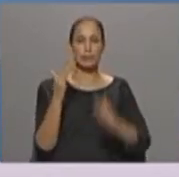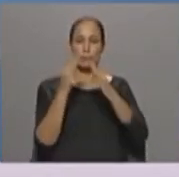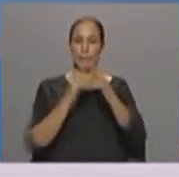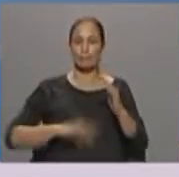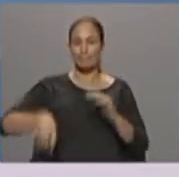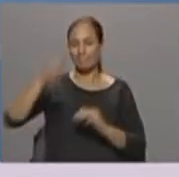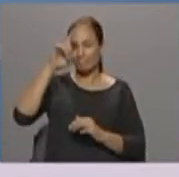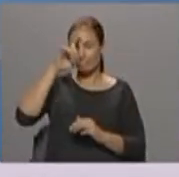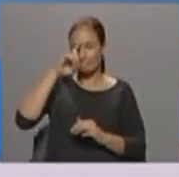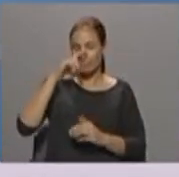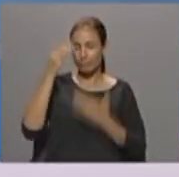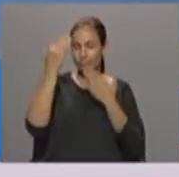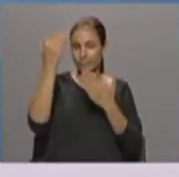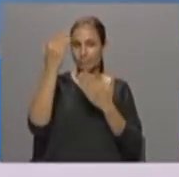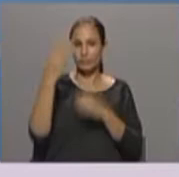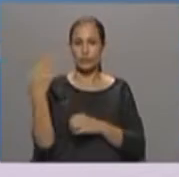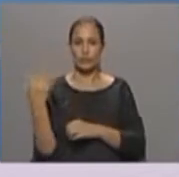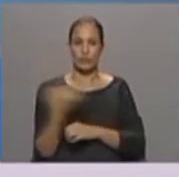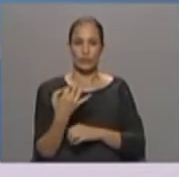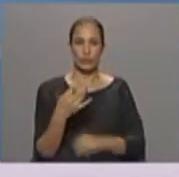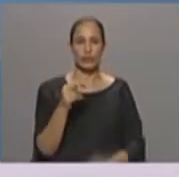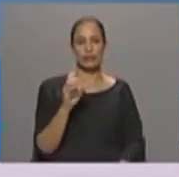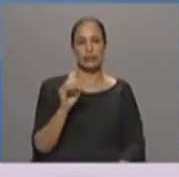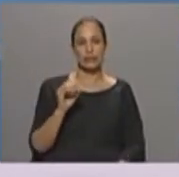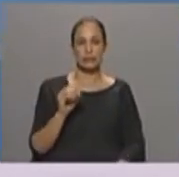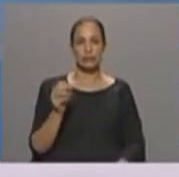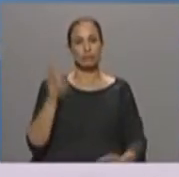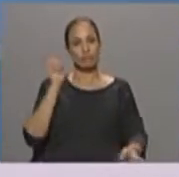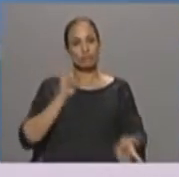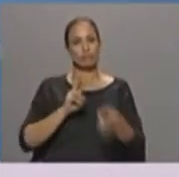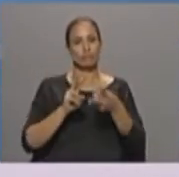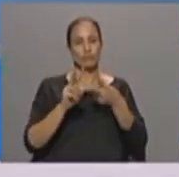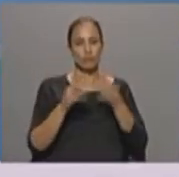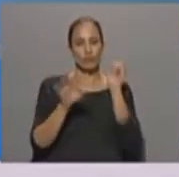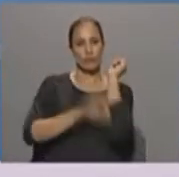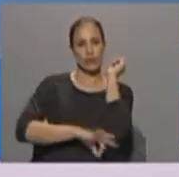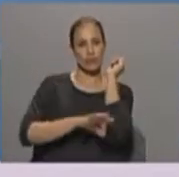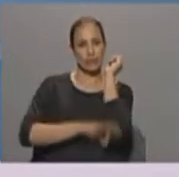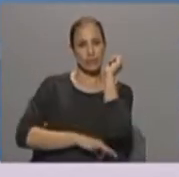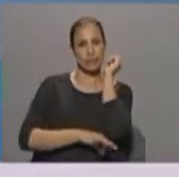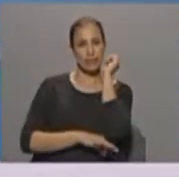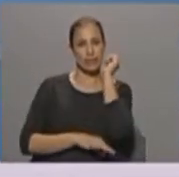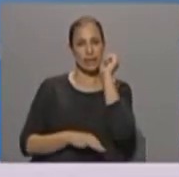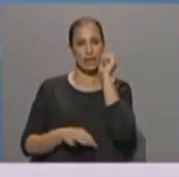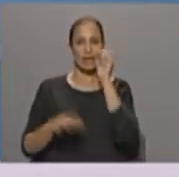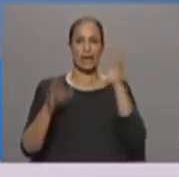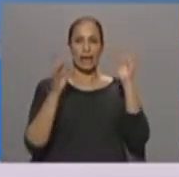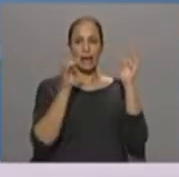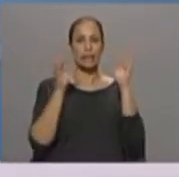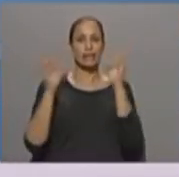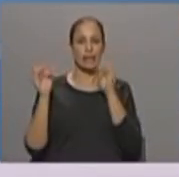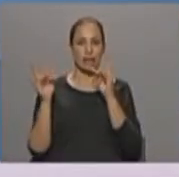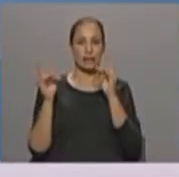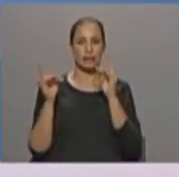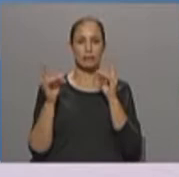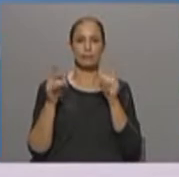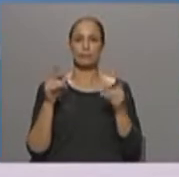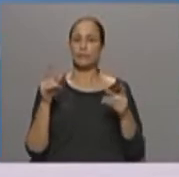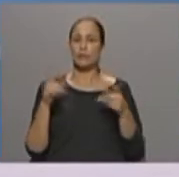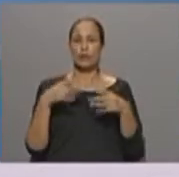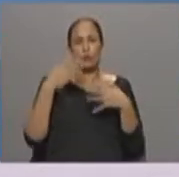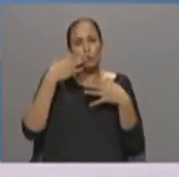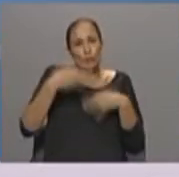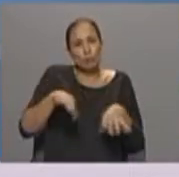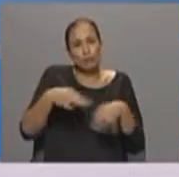Colóquio da Lusofonia, que se realiza naquela ilha. Na freguesia da Candelária, a humildade e a simplicidade de Dom